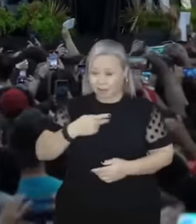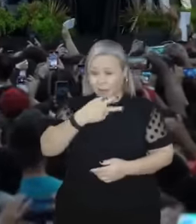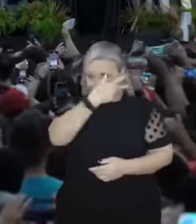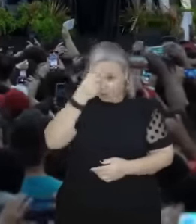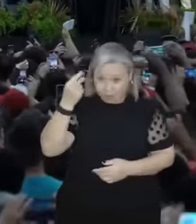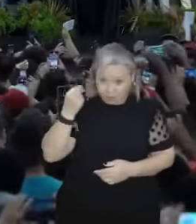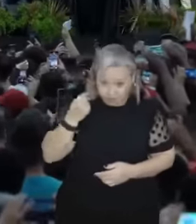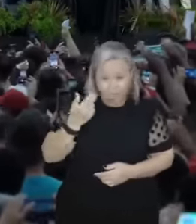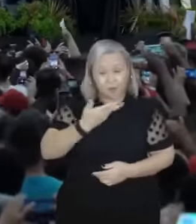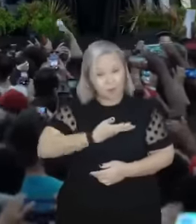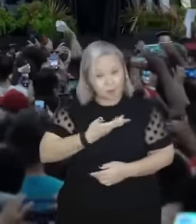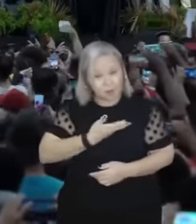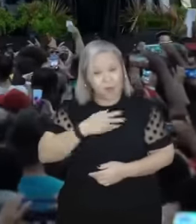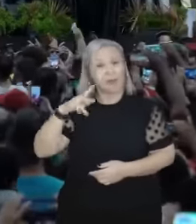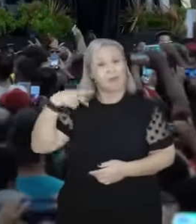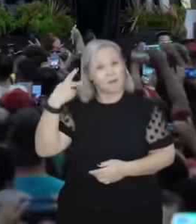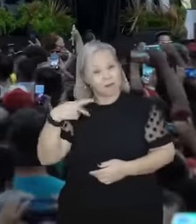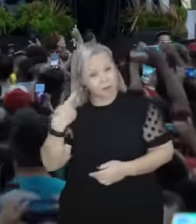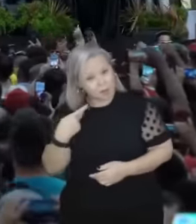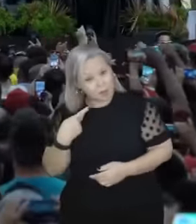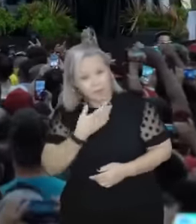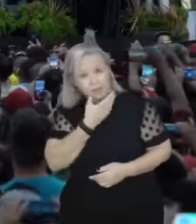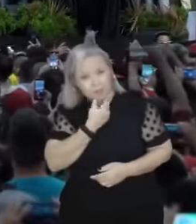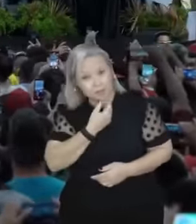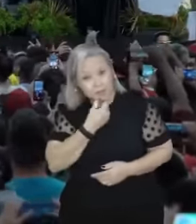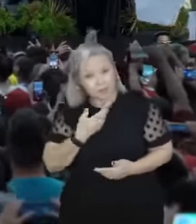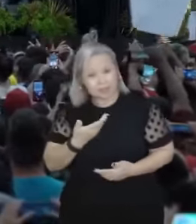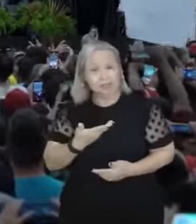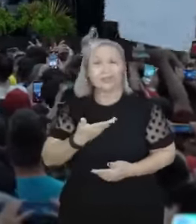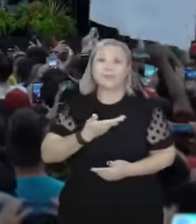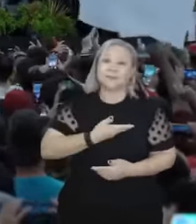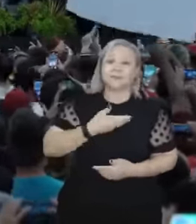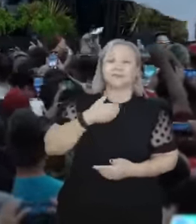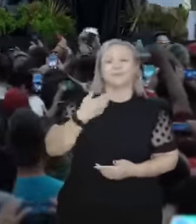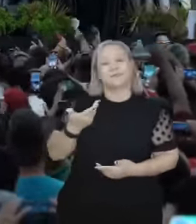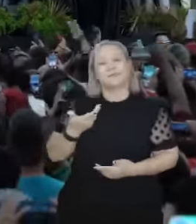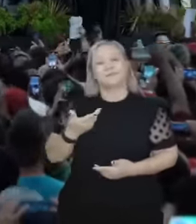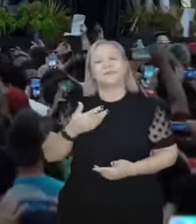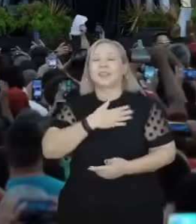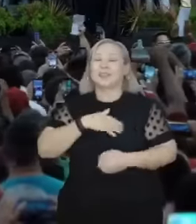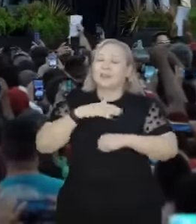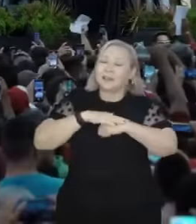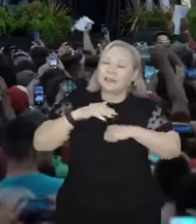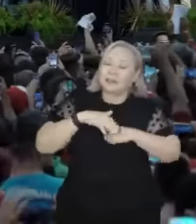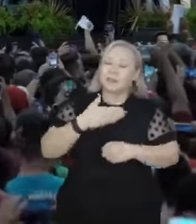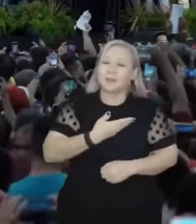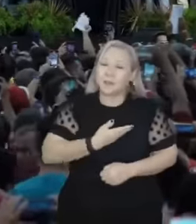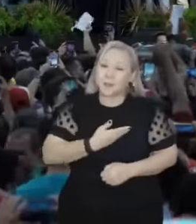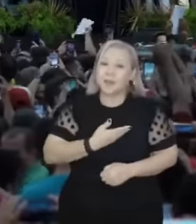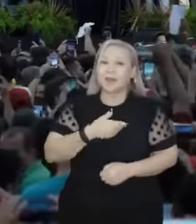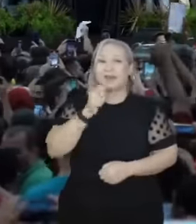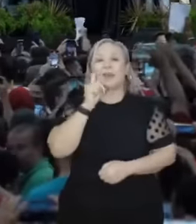vereadores, querida companheira Gleisi Hoffmann, presidente nacional do Partido dos